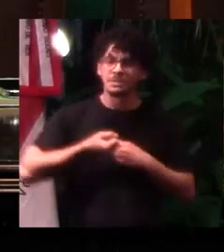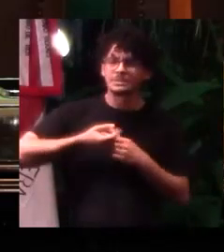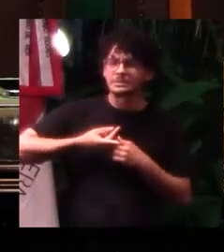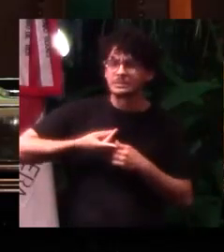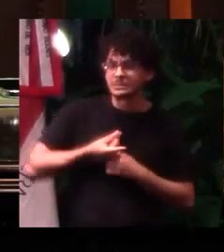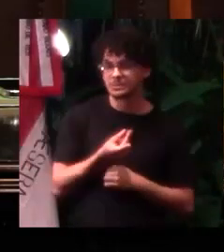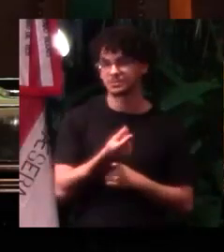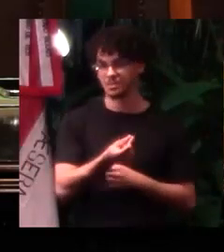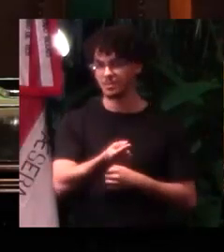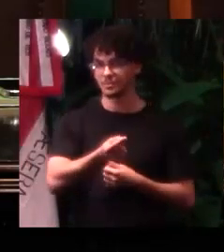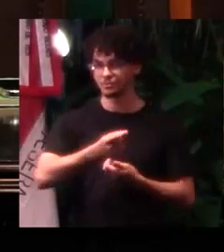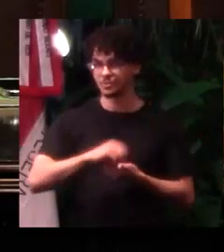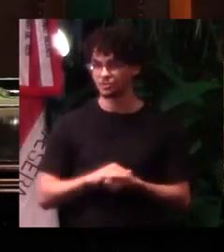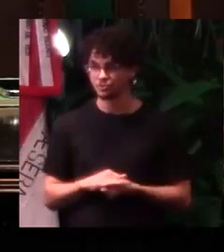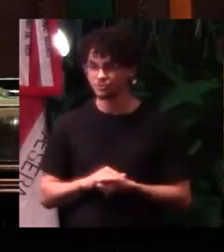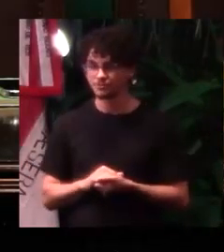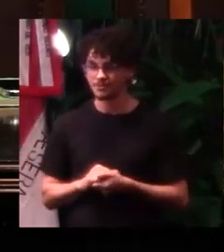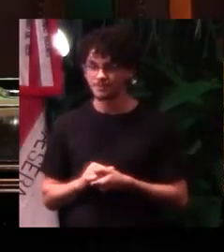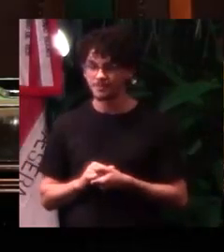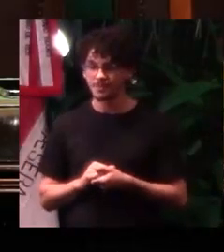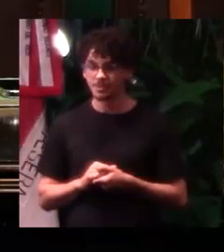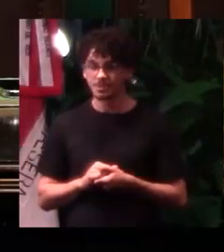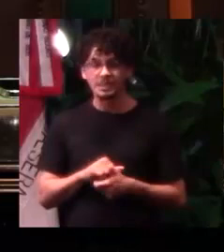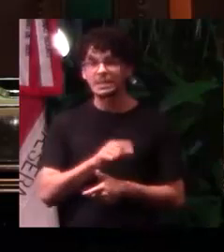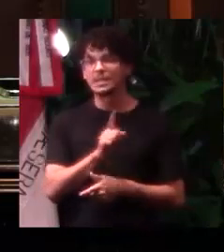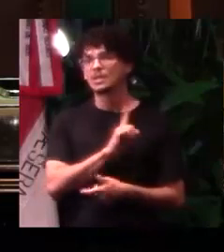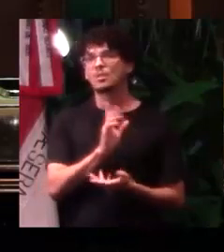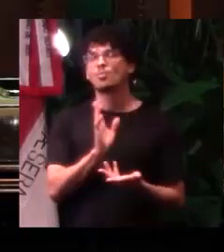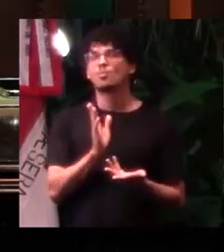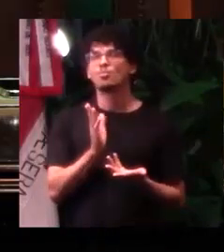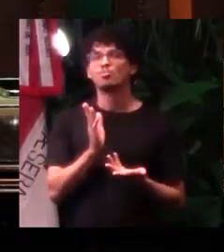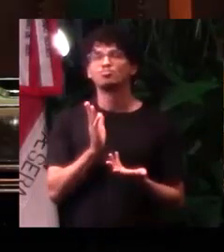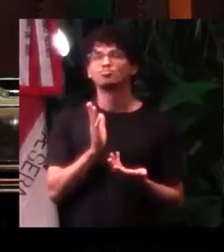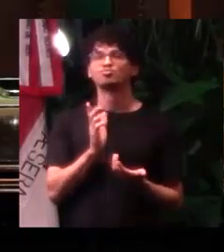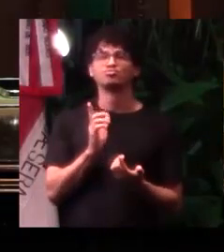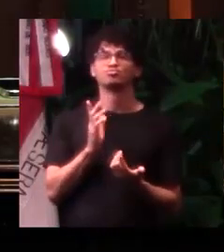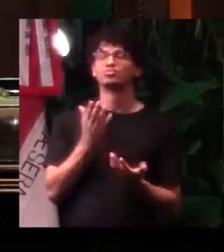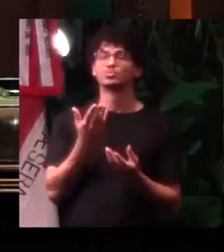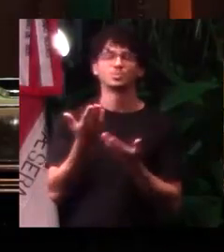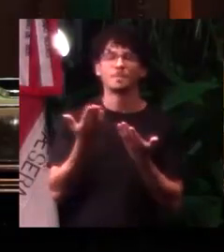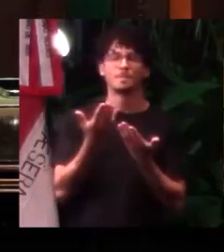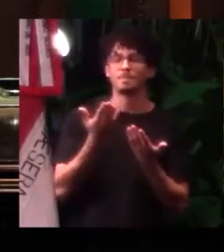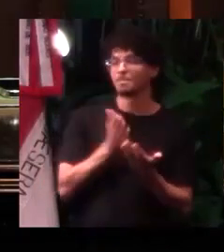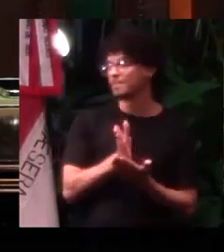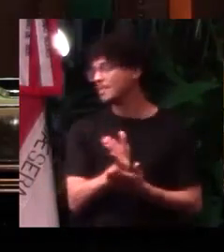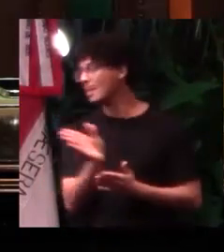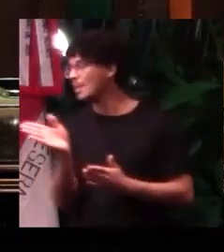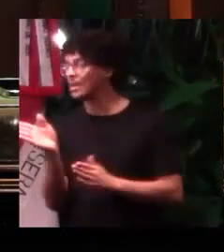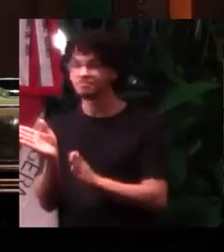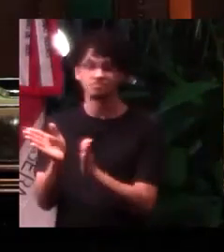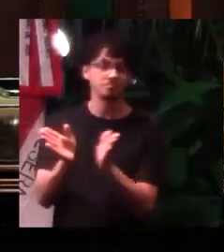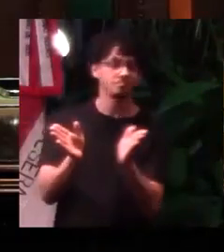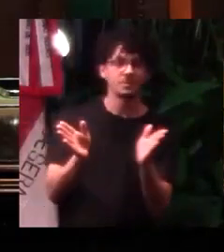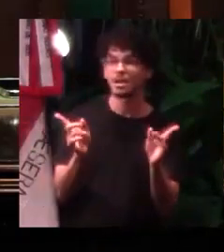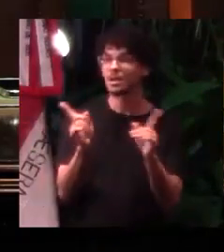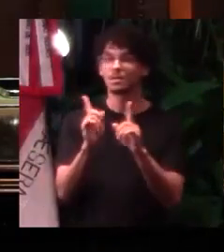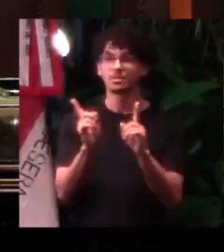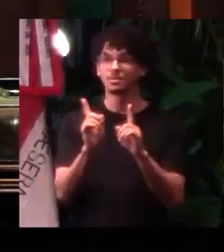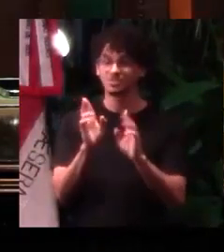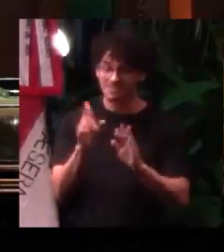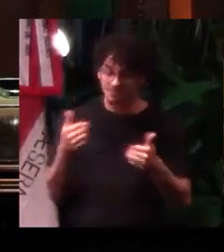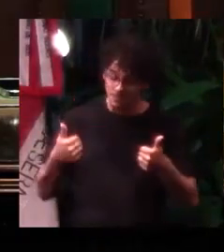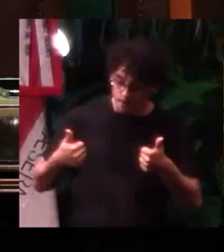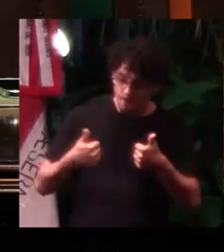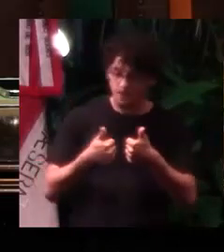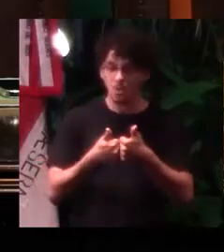permanentemente, né, e não vai... Né? Nem para um lado, nem para o outro, fica numa